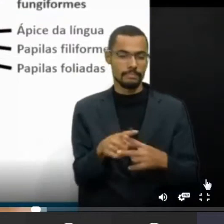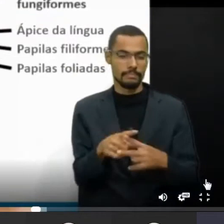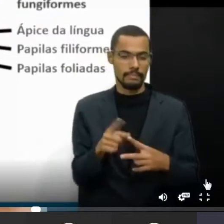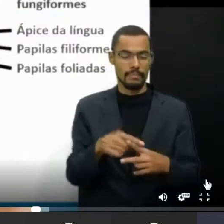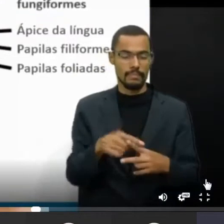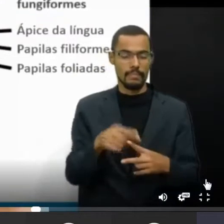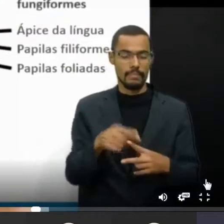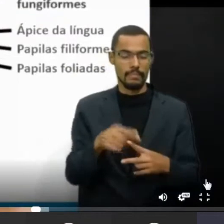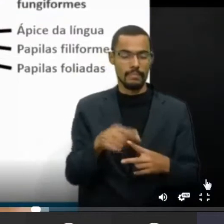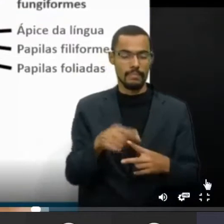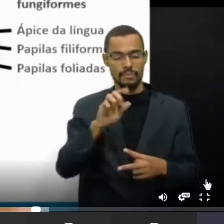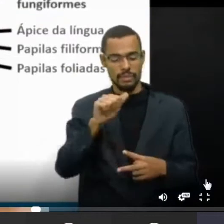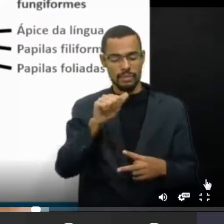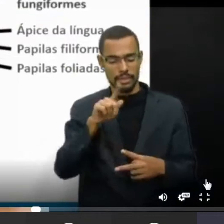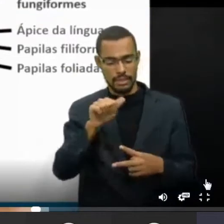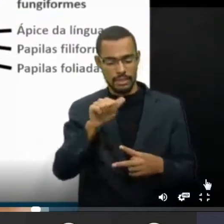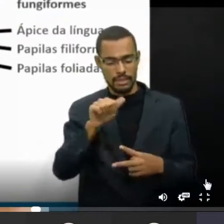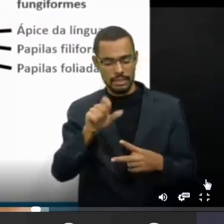papilas foliadas,